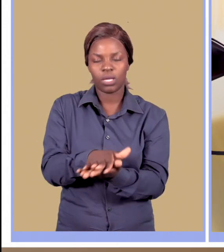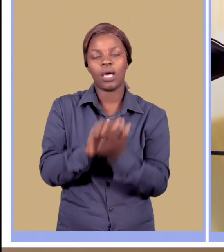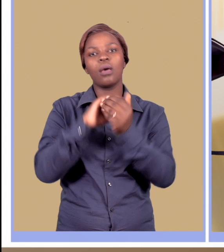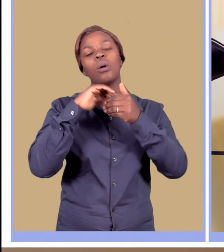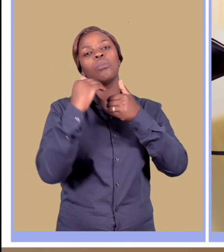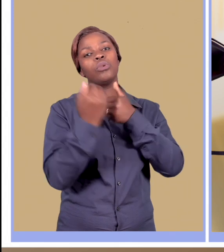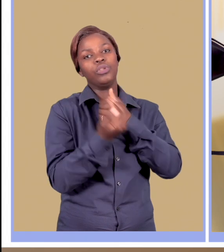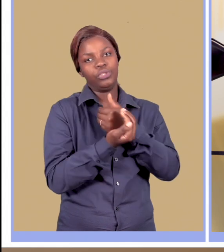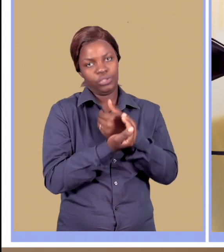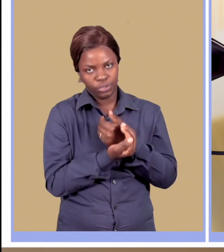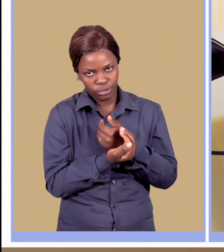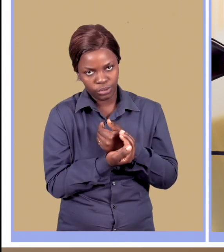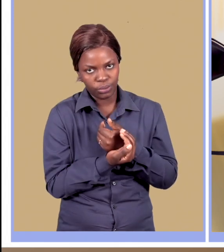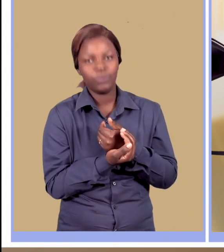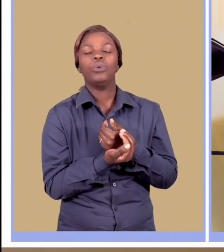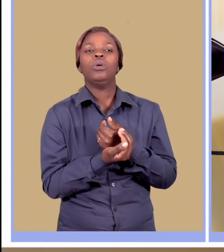lhes protejam,